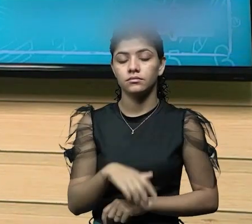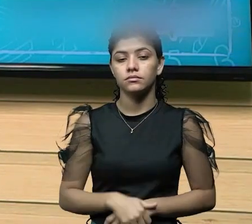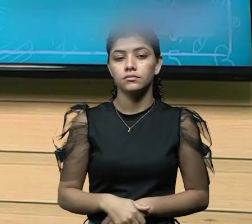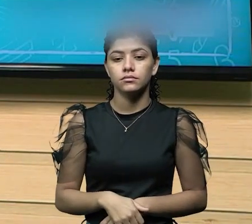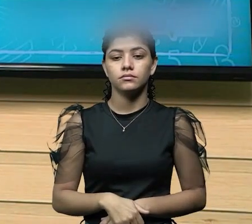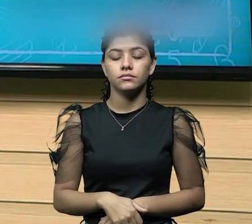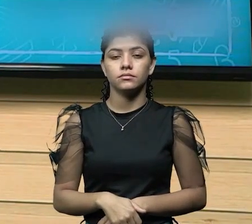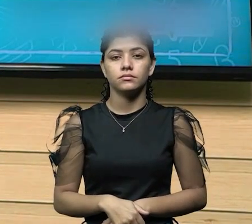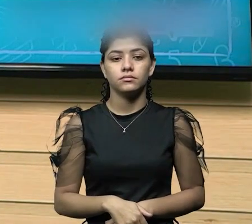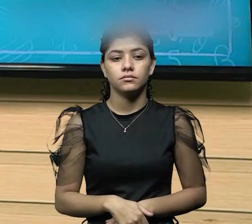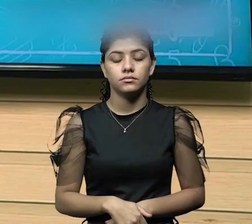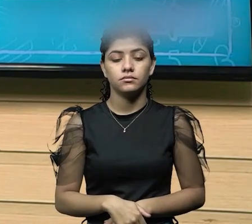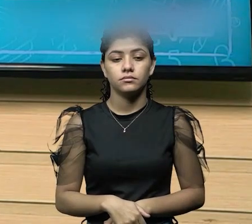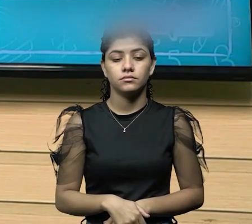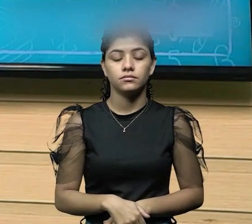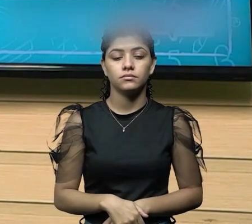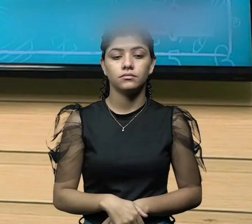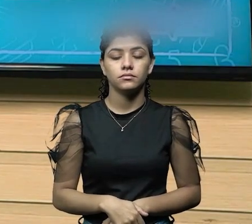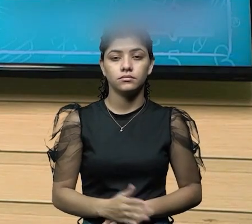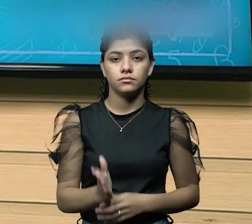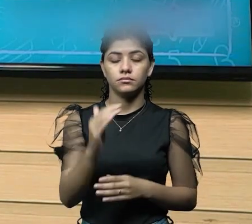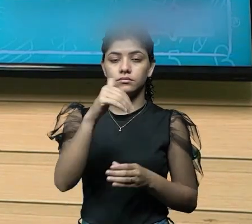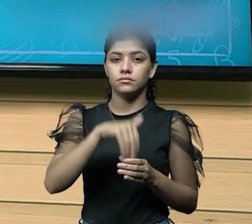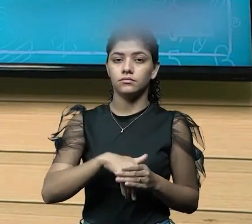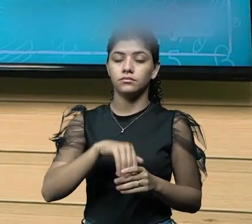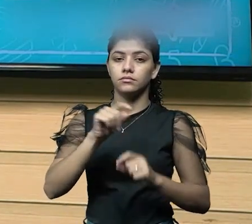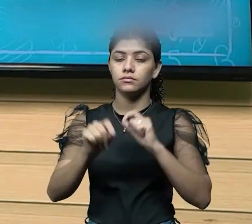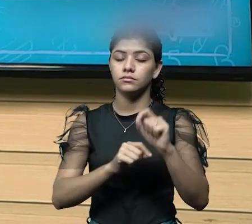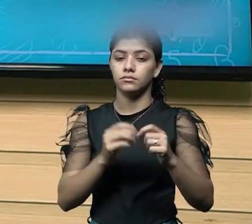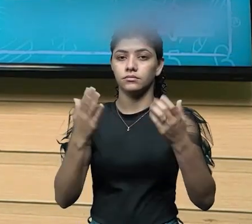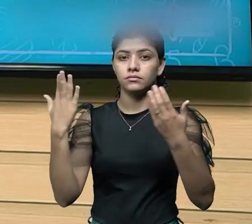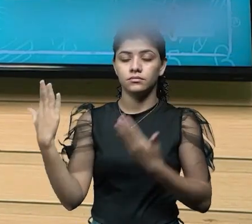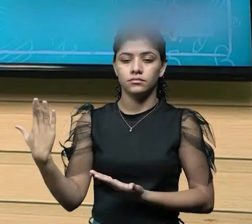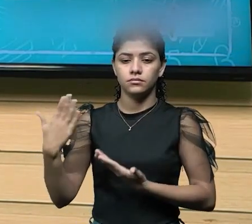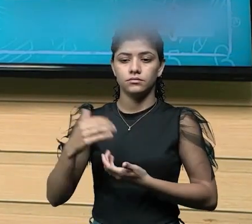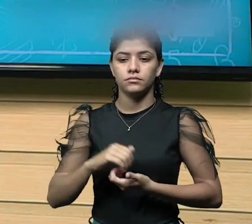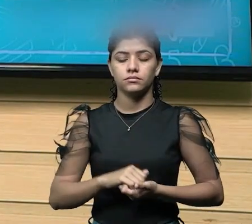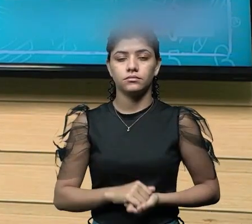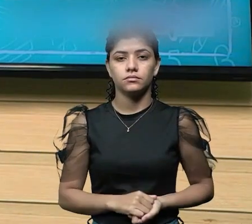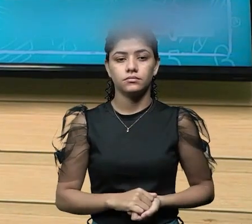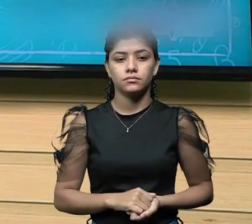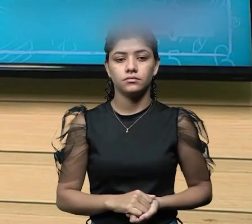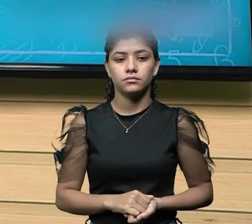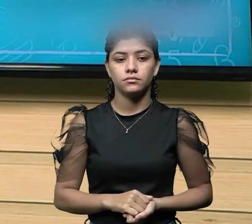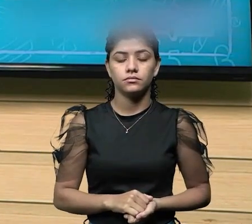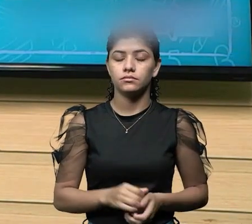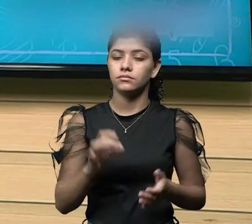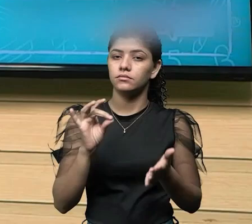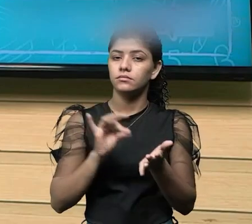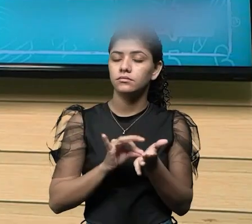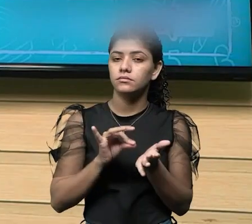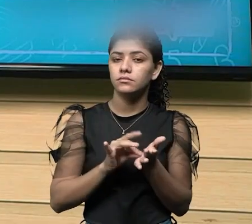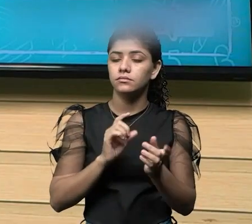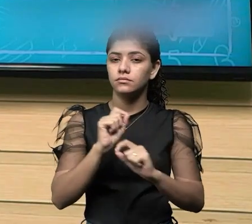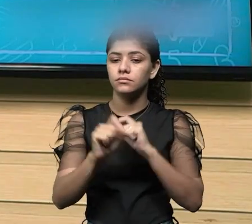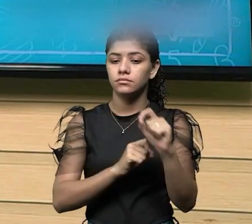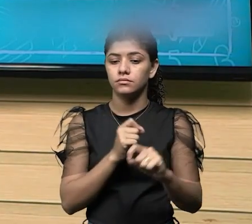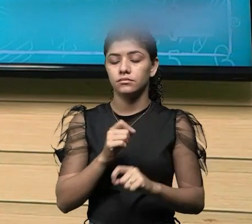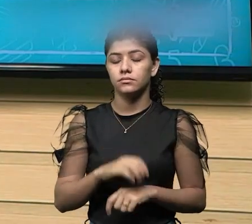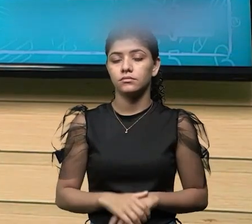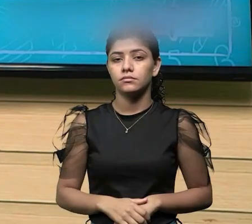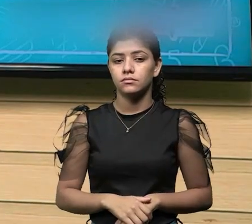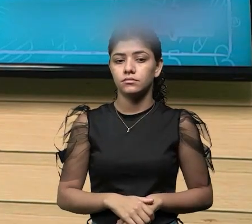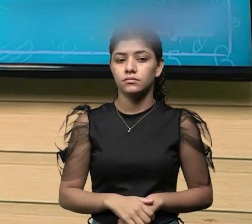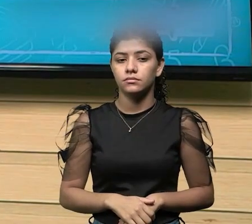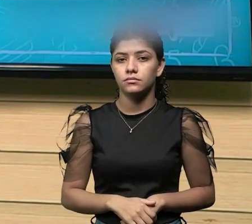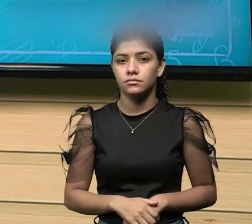diâmetro, tá, dentro desse cilindro que está sendo medido ali, ele realmente vai tirar uma medida